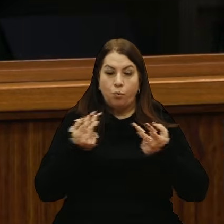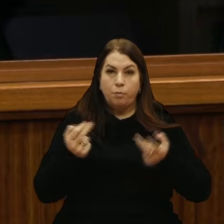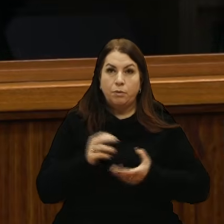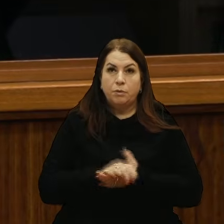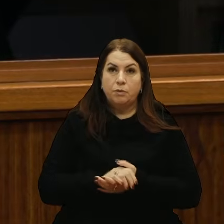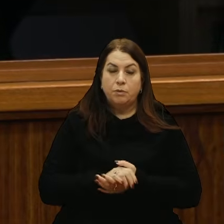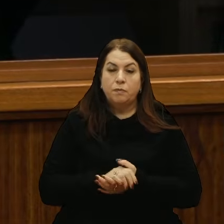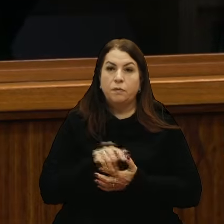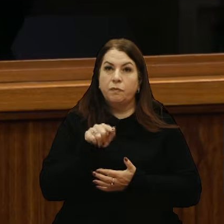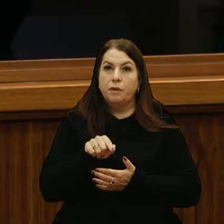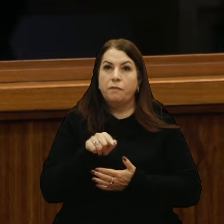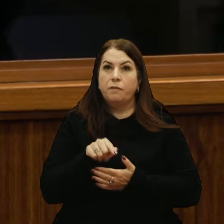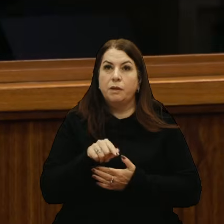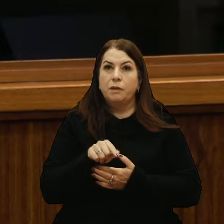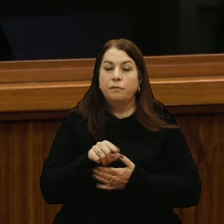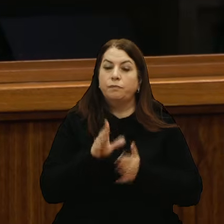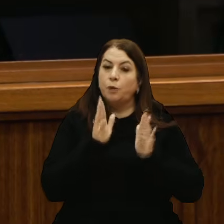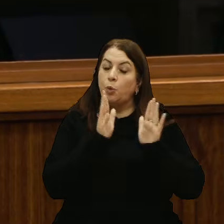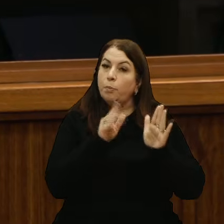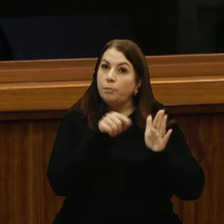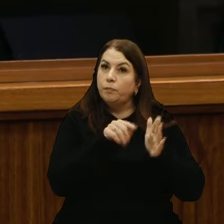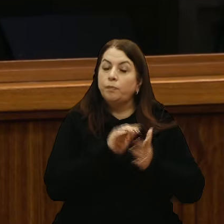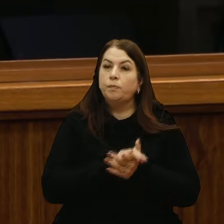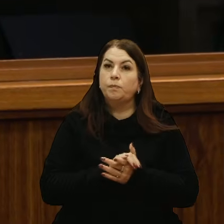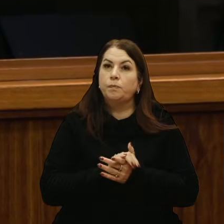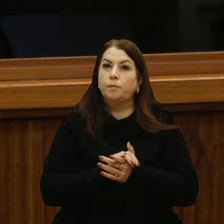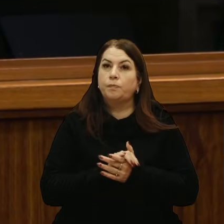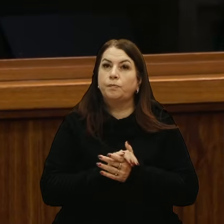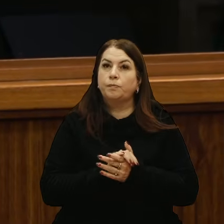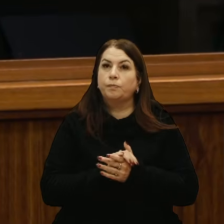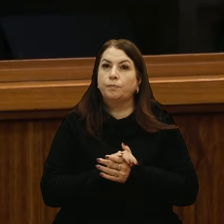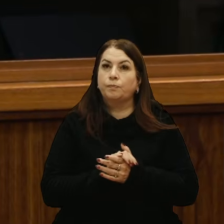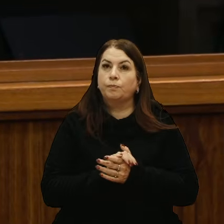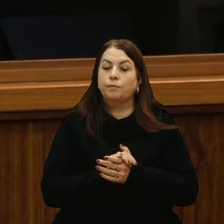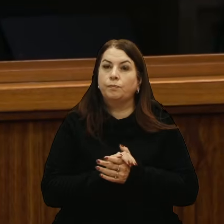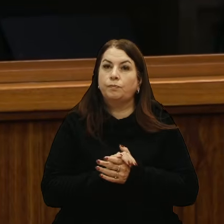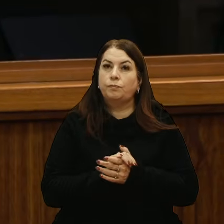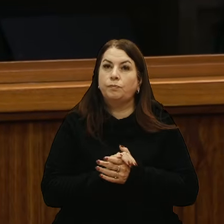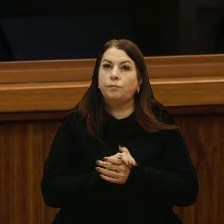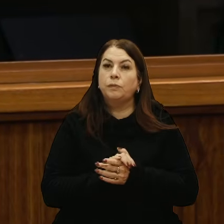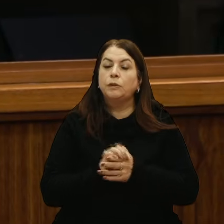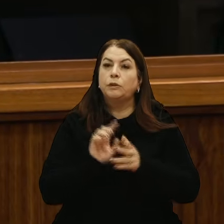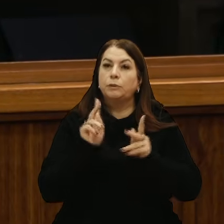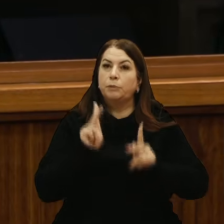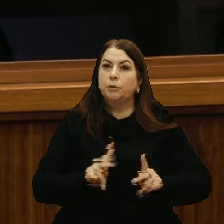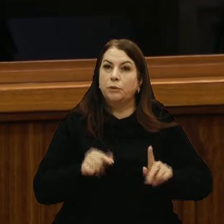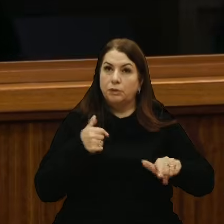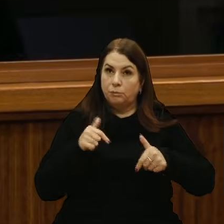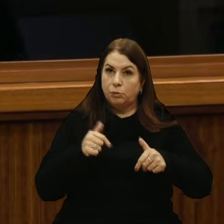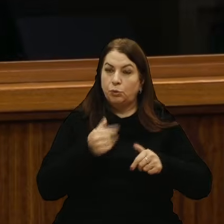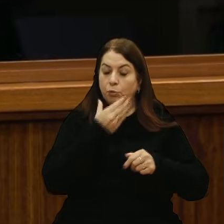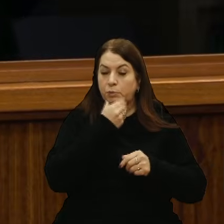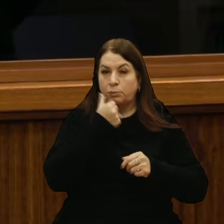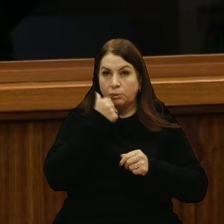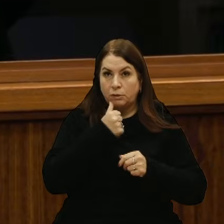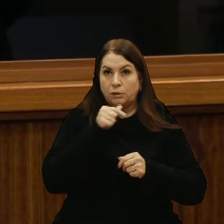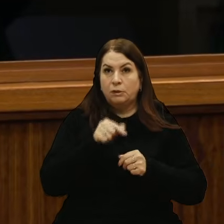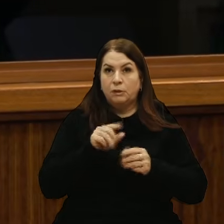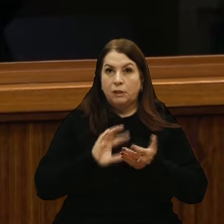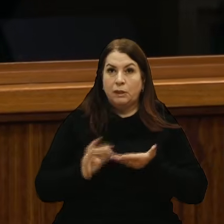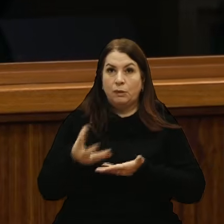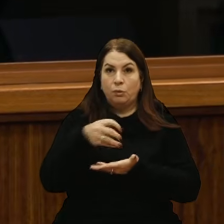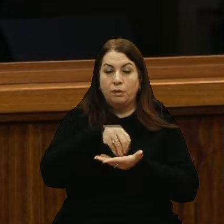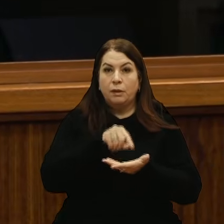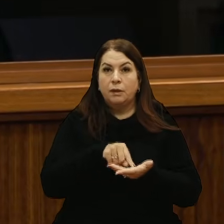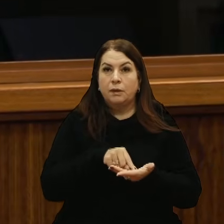que vai ficar num bloco referente à questão dos trabalhadores e das trabalhadoras da